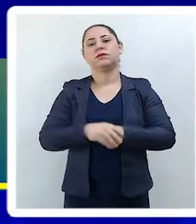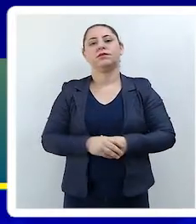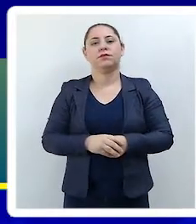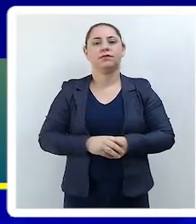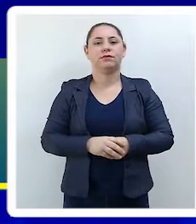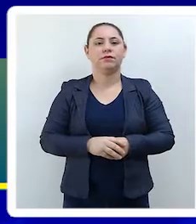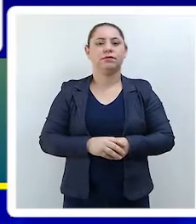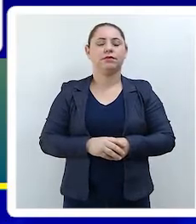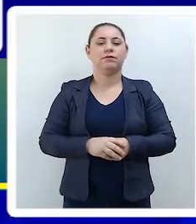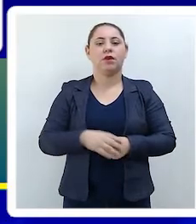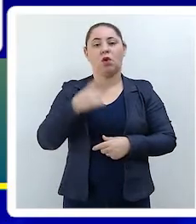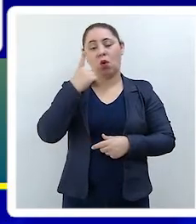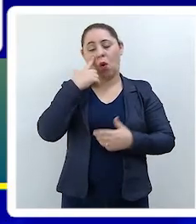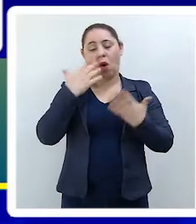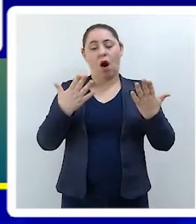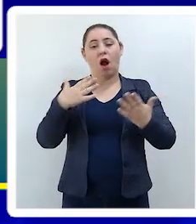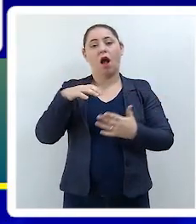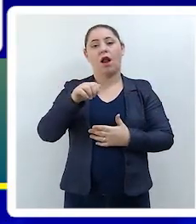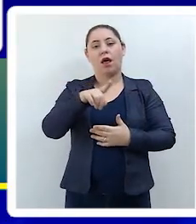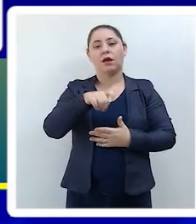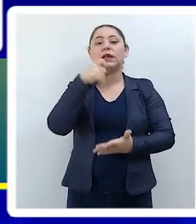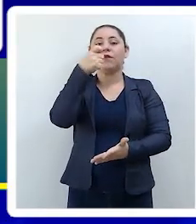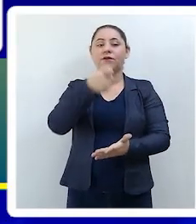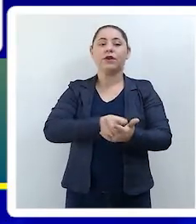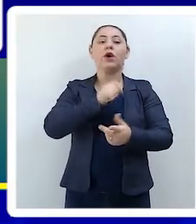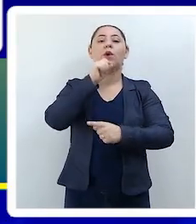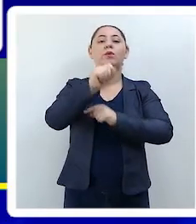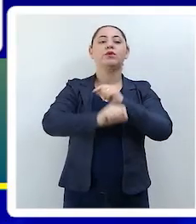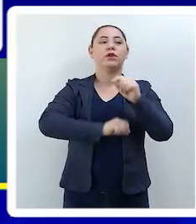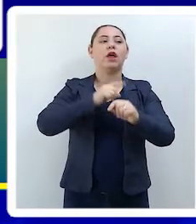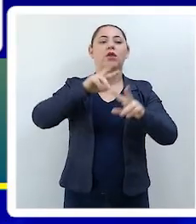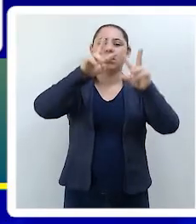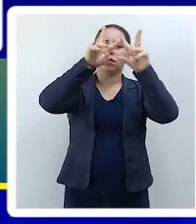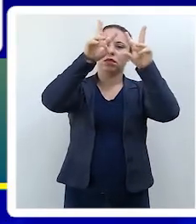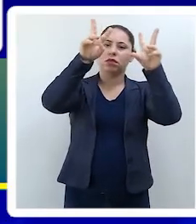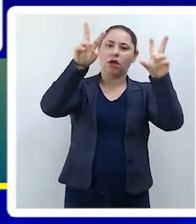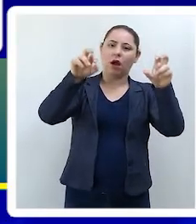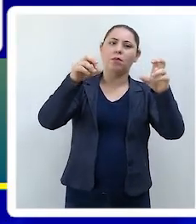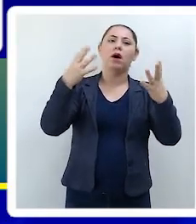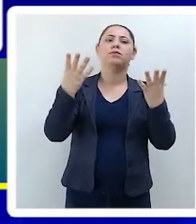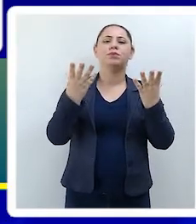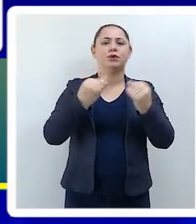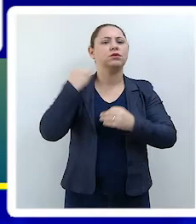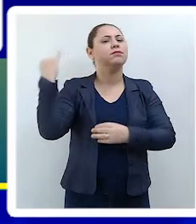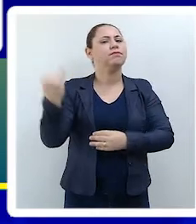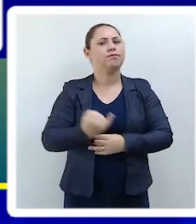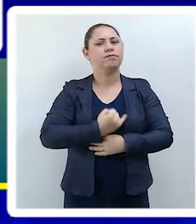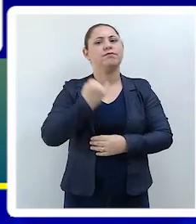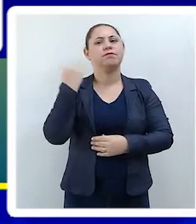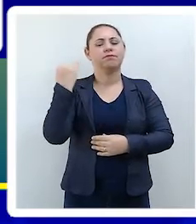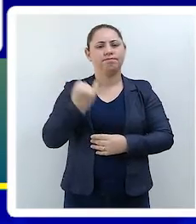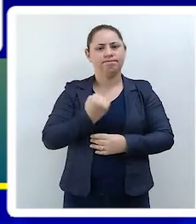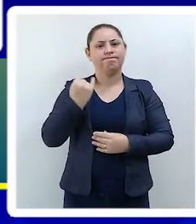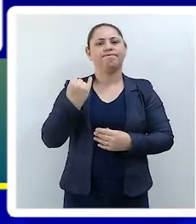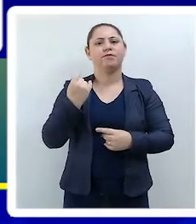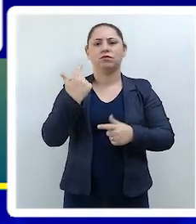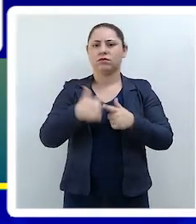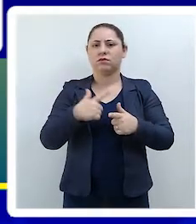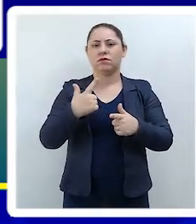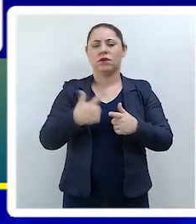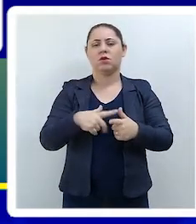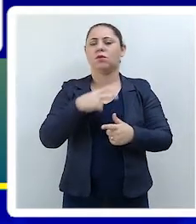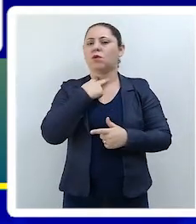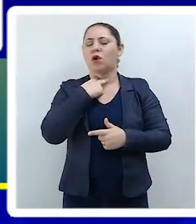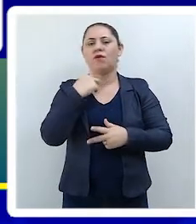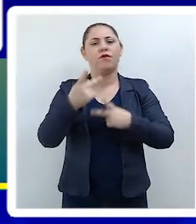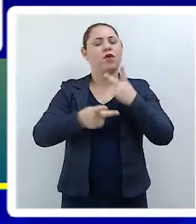essa? Olha, Alex, eu posso te afirmar que é um assunto de extrema importância, de extrema relevância,